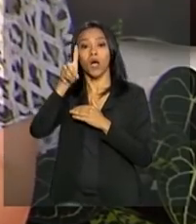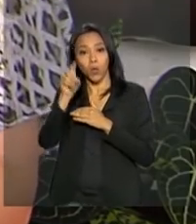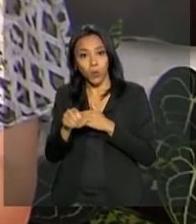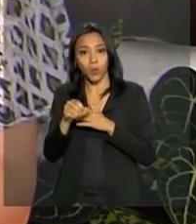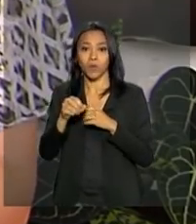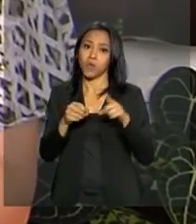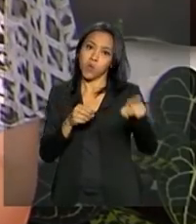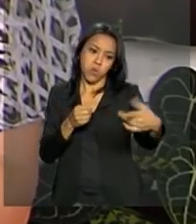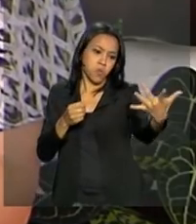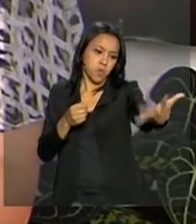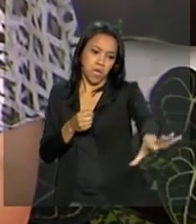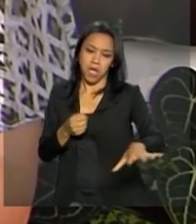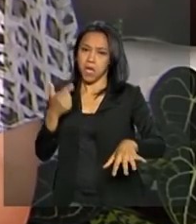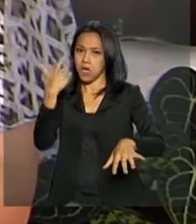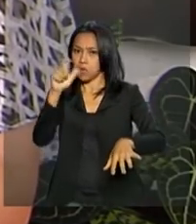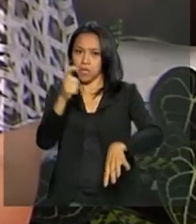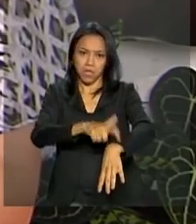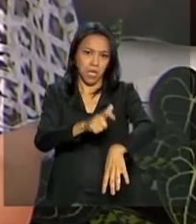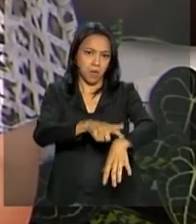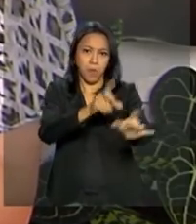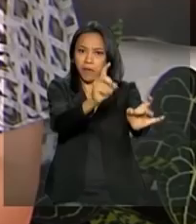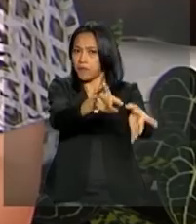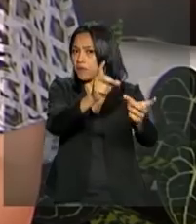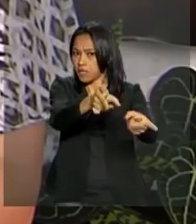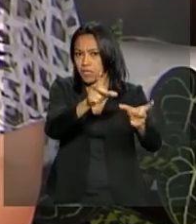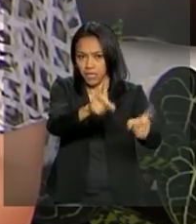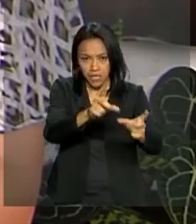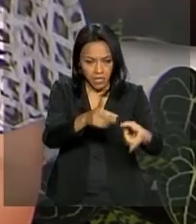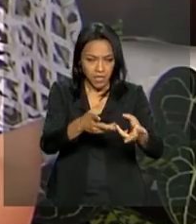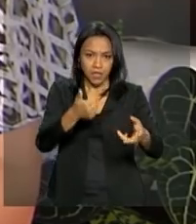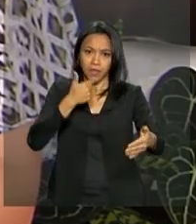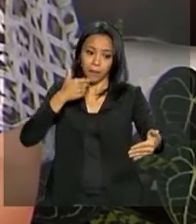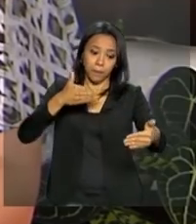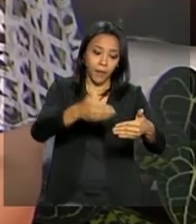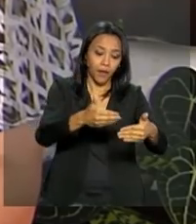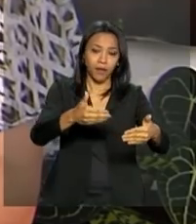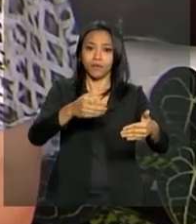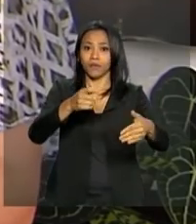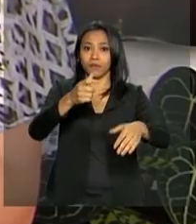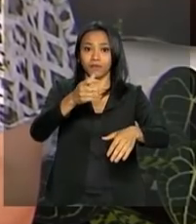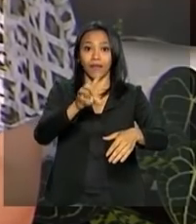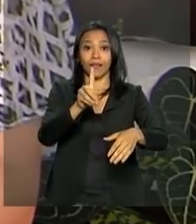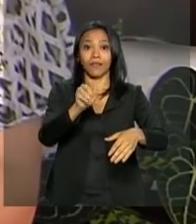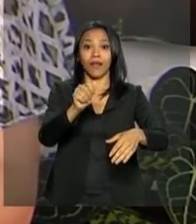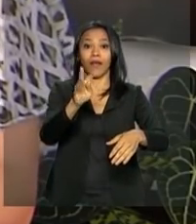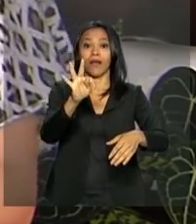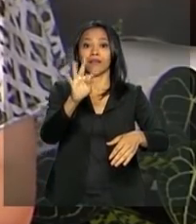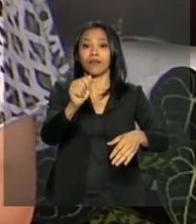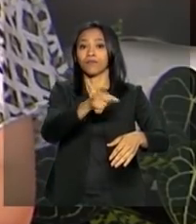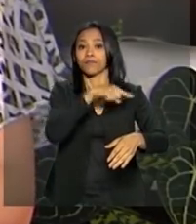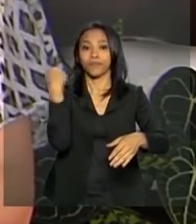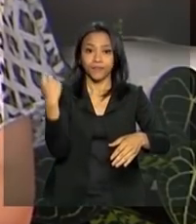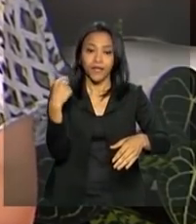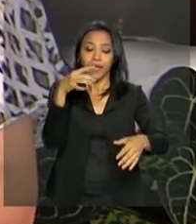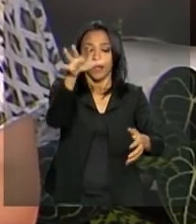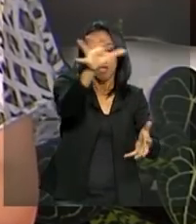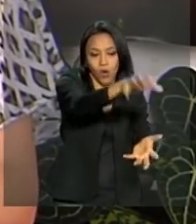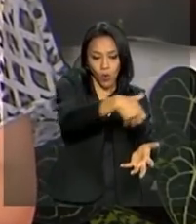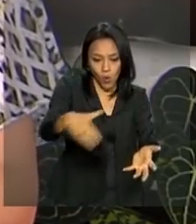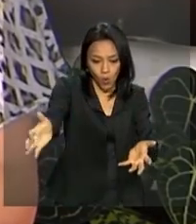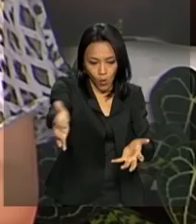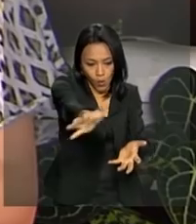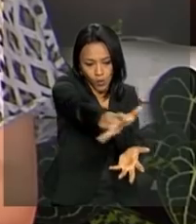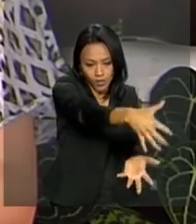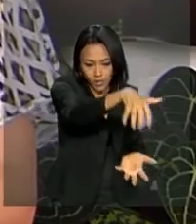porque ele também não tem mais tempo de comercializar algo né tá perto da data de vencimento recolhe e rapidamente distribuir